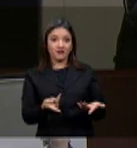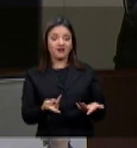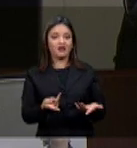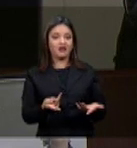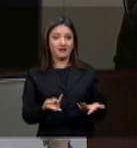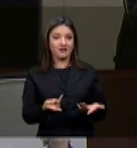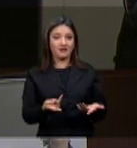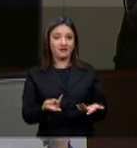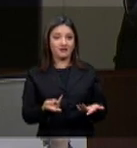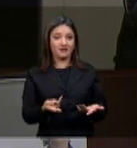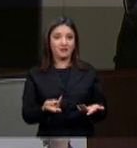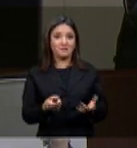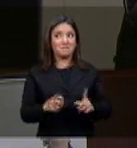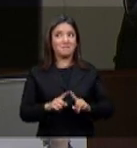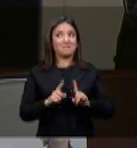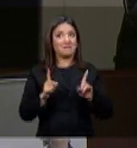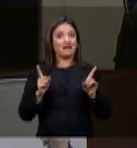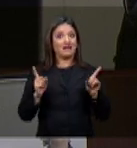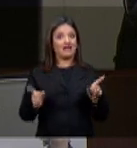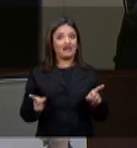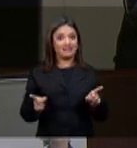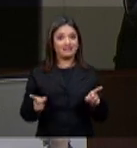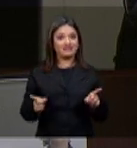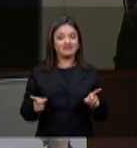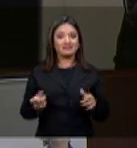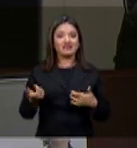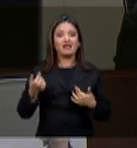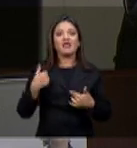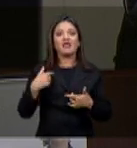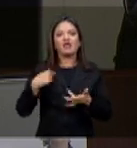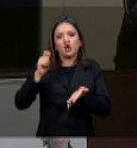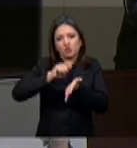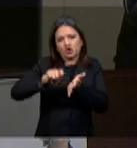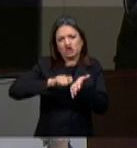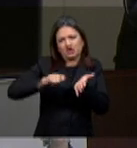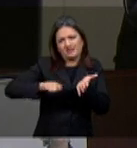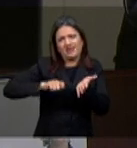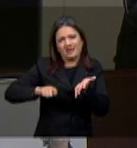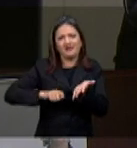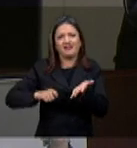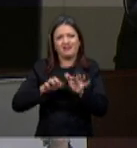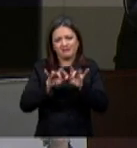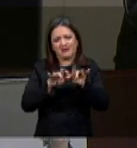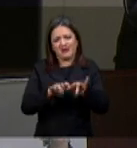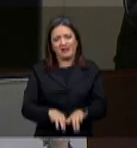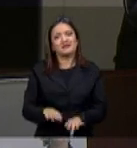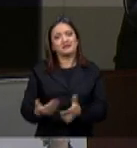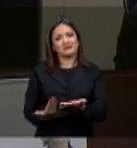aqui. Mas eu improvisei, só que eu digitei o que eu improvisei.